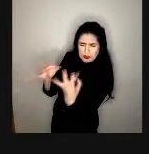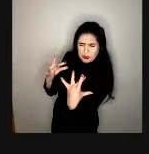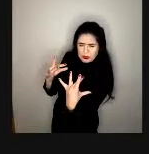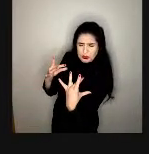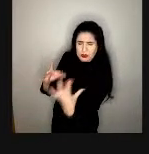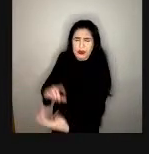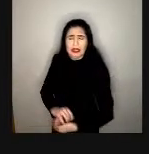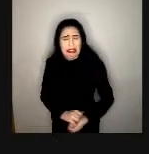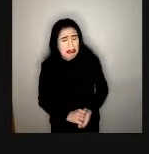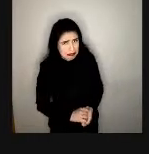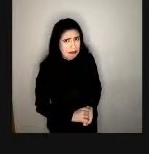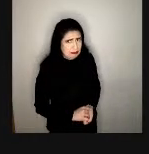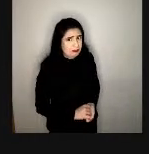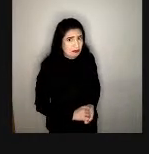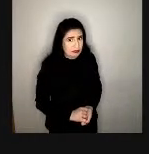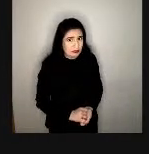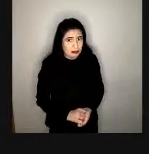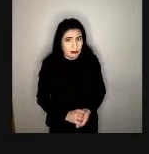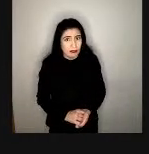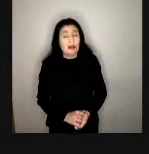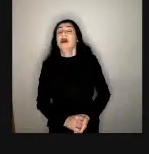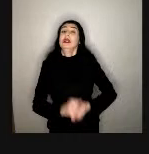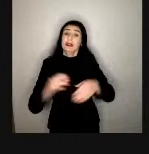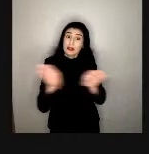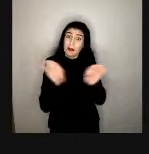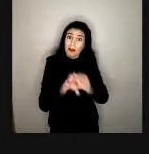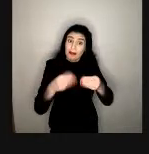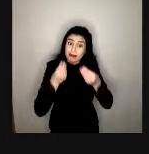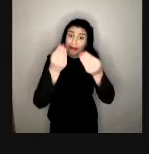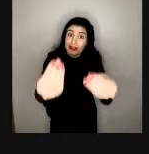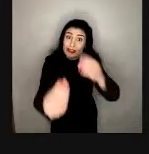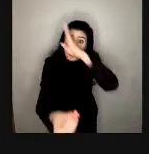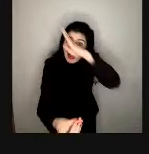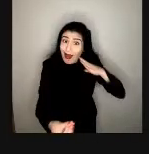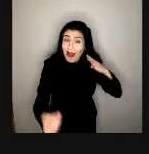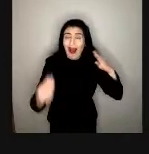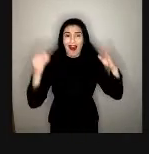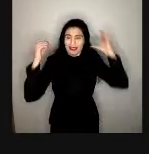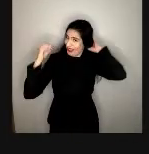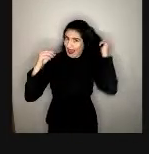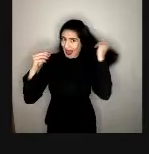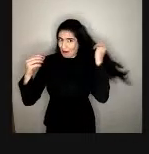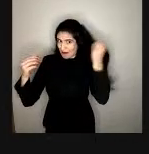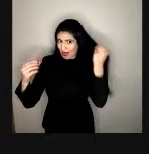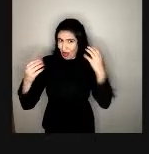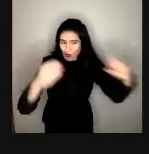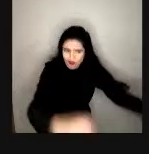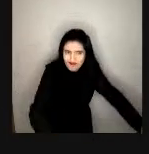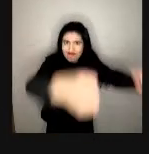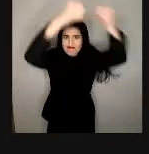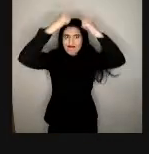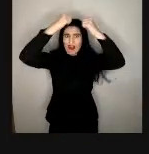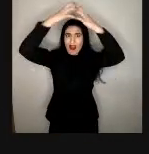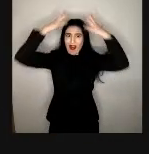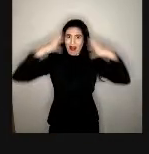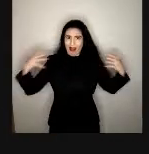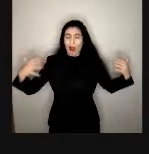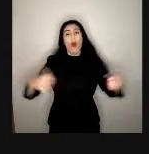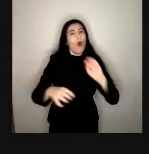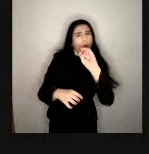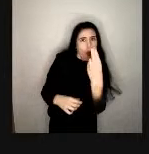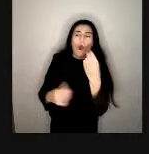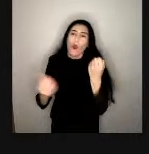falando sobre a doação de perucas, porque tem lugares onde você consegue comprar perucas, são muito legais